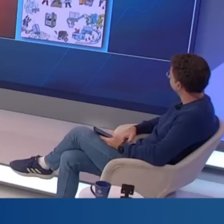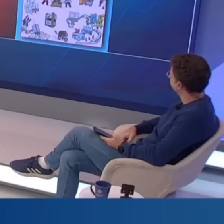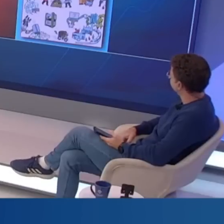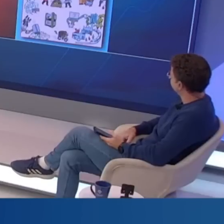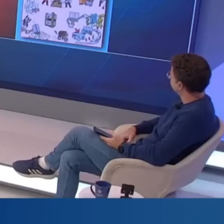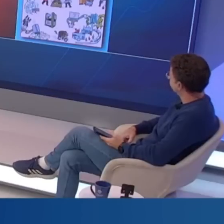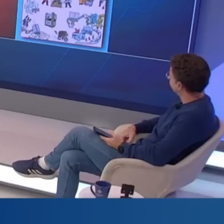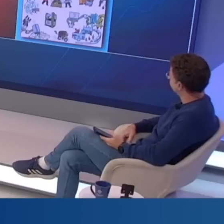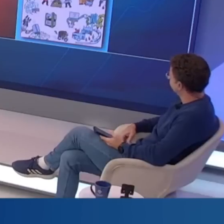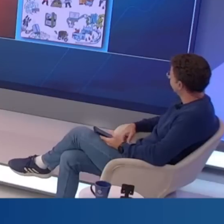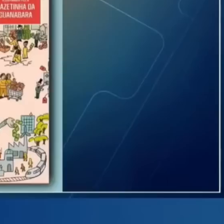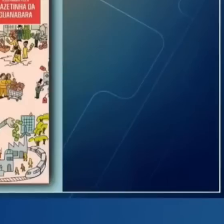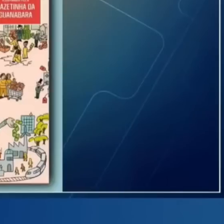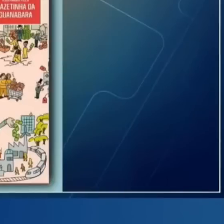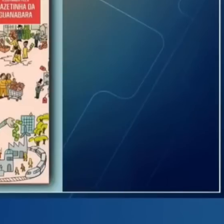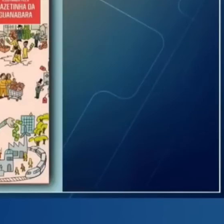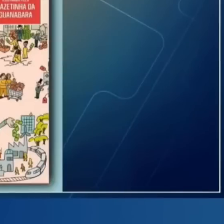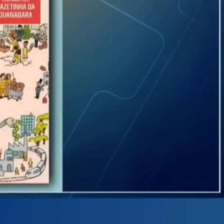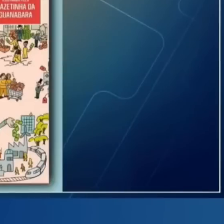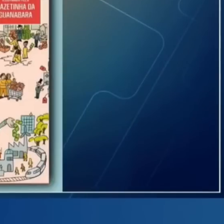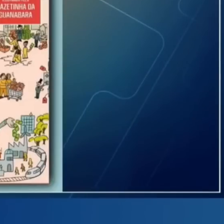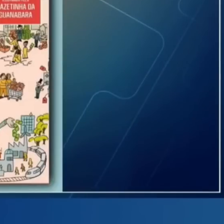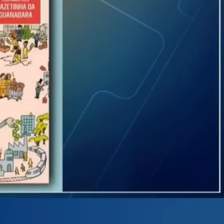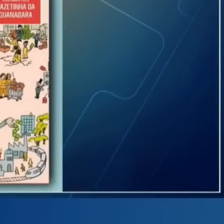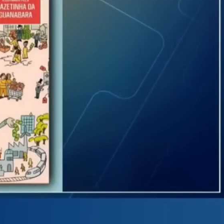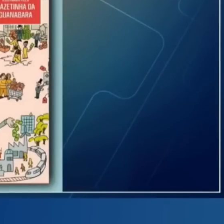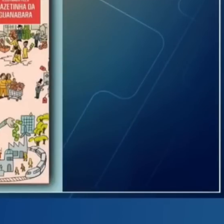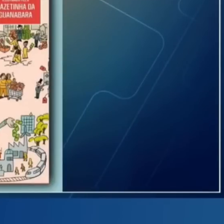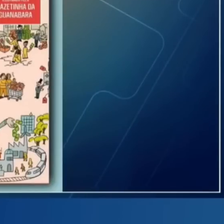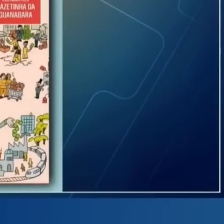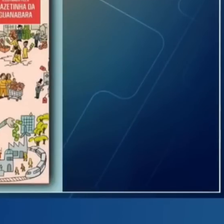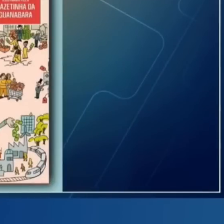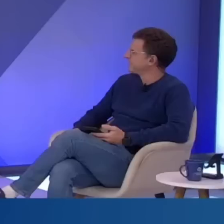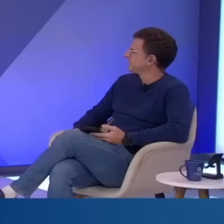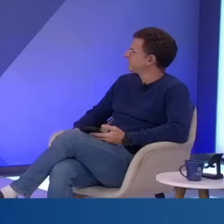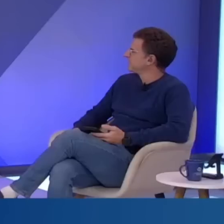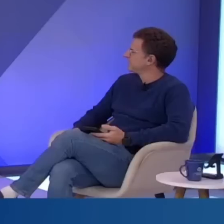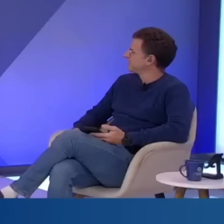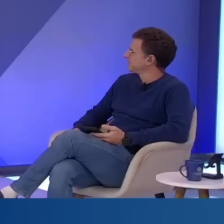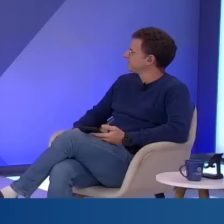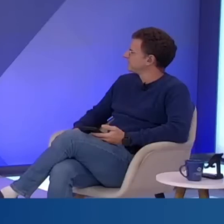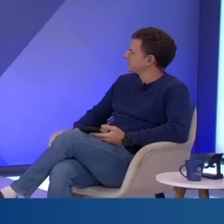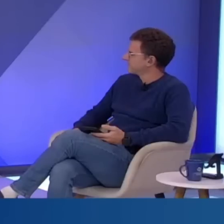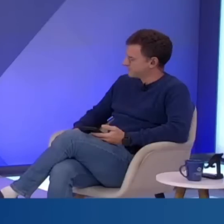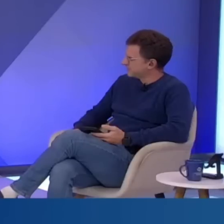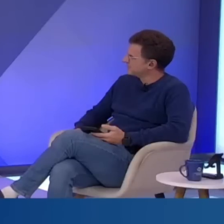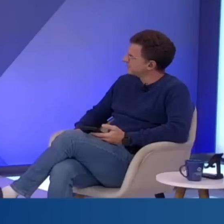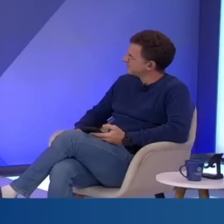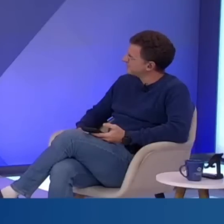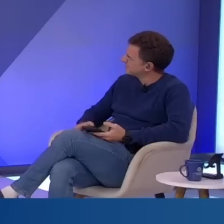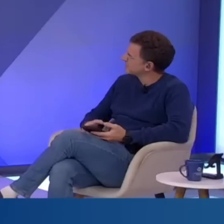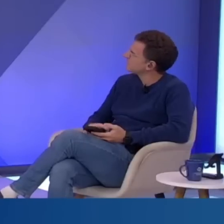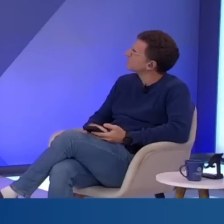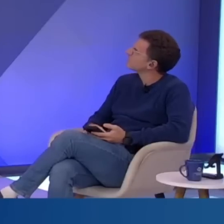aqui com o Eduardo para fazer um aulão aí para debater esse livro, mas ele é vocacionado